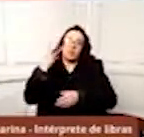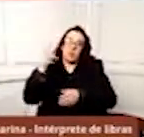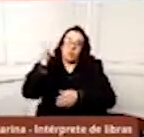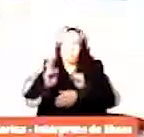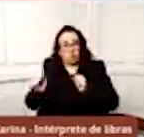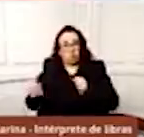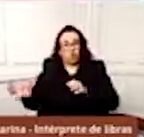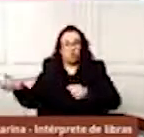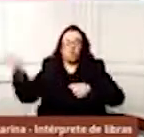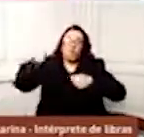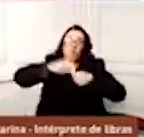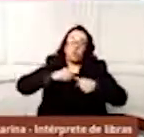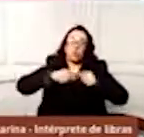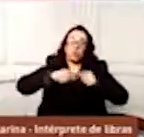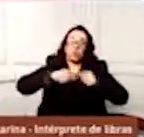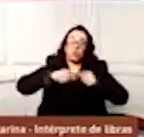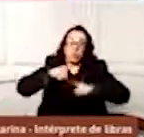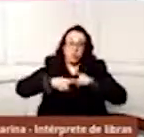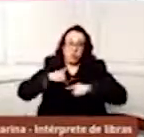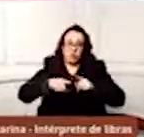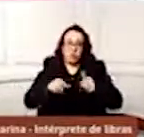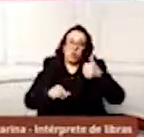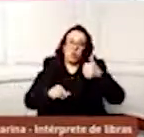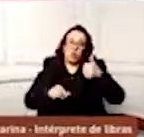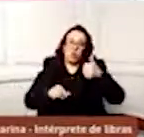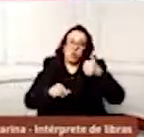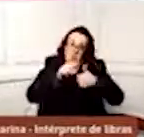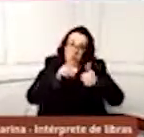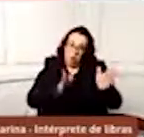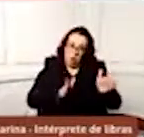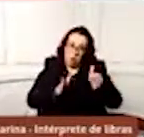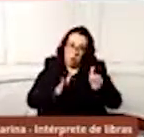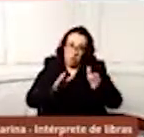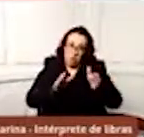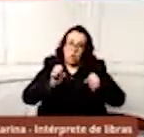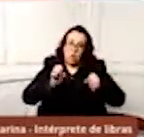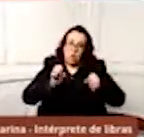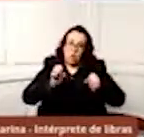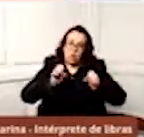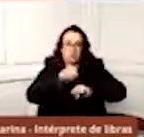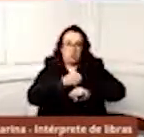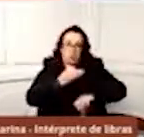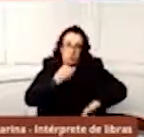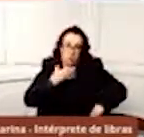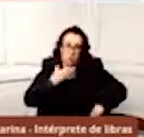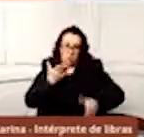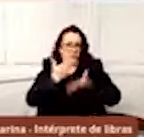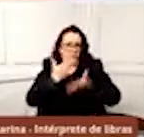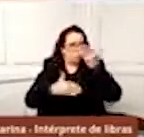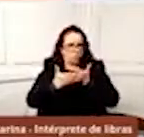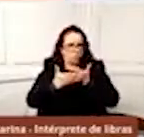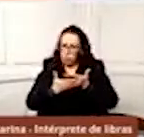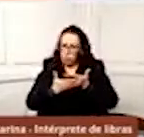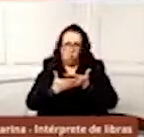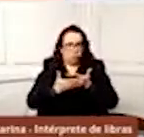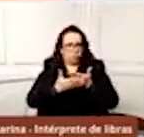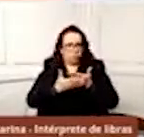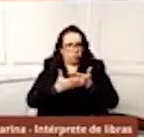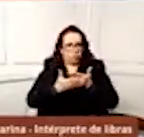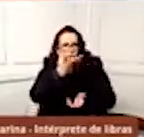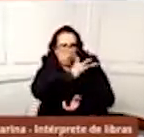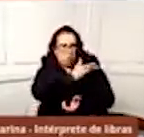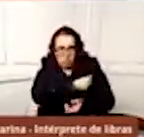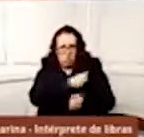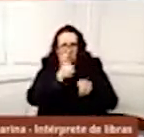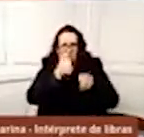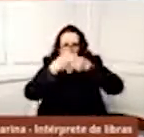em setembro. A primeira etapa é o ensino remoto para todos os níveis da rede pública e também o ensino remoto